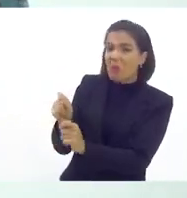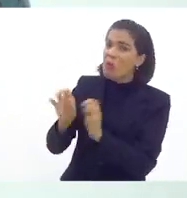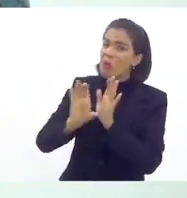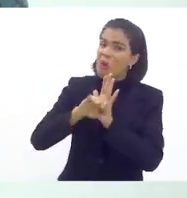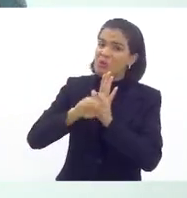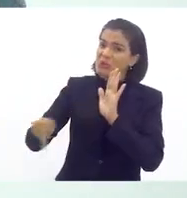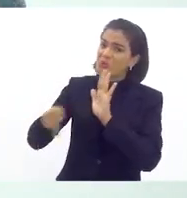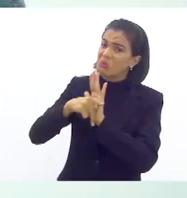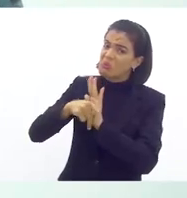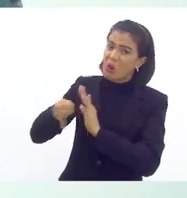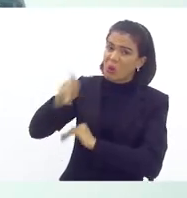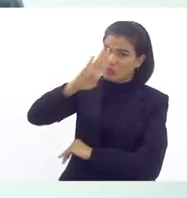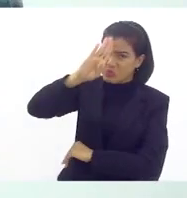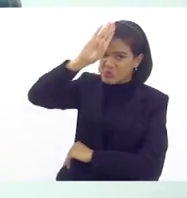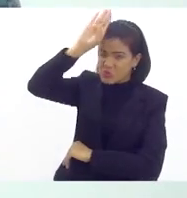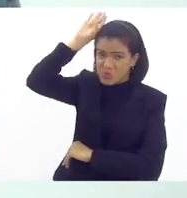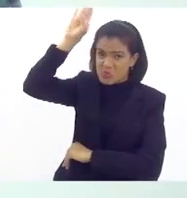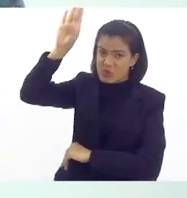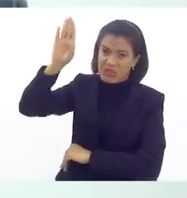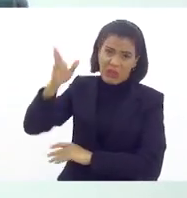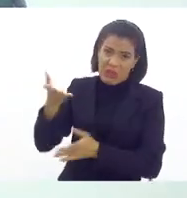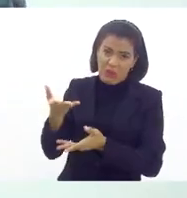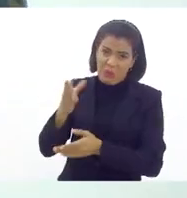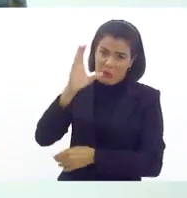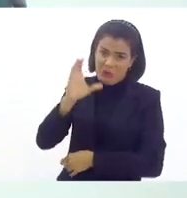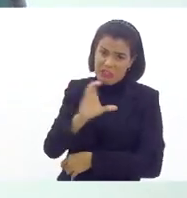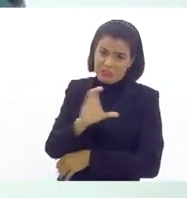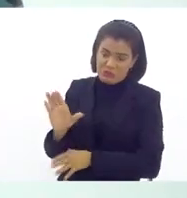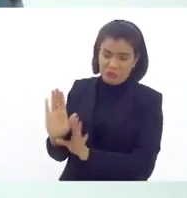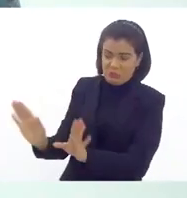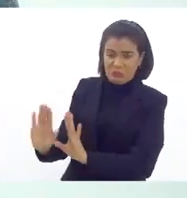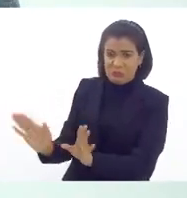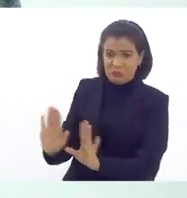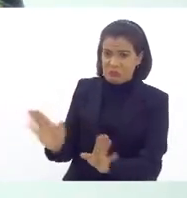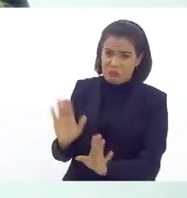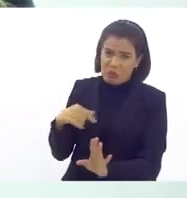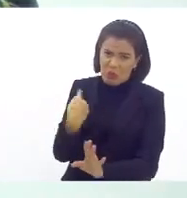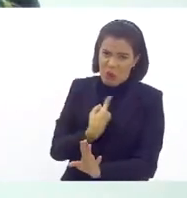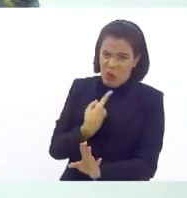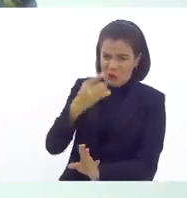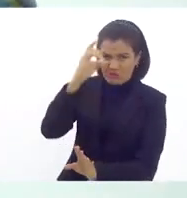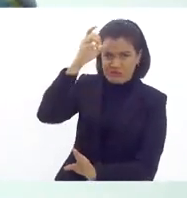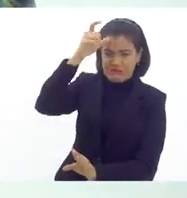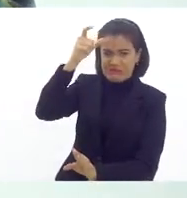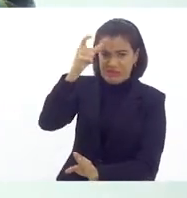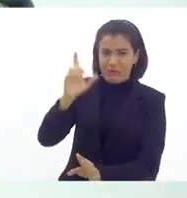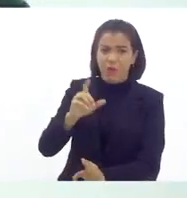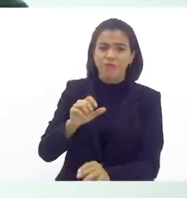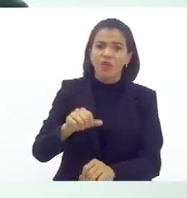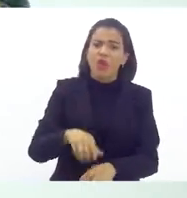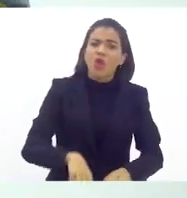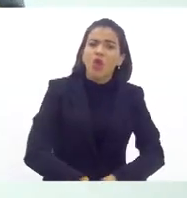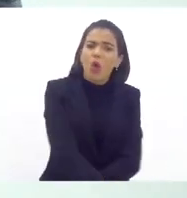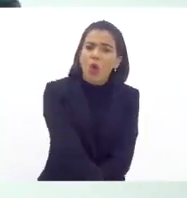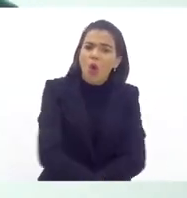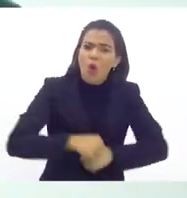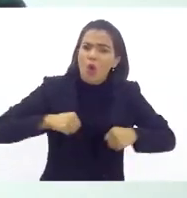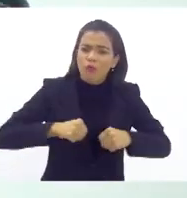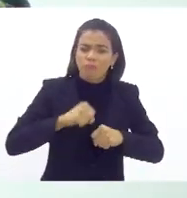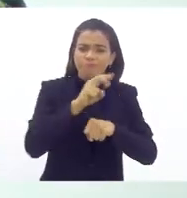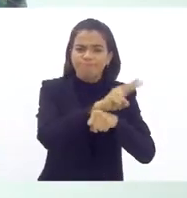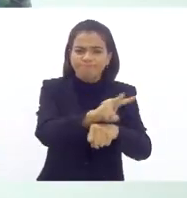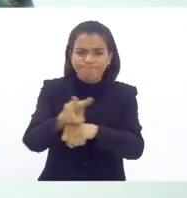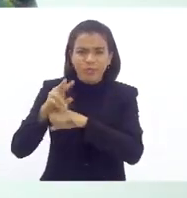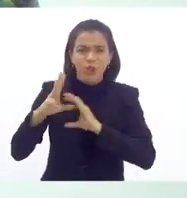-cristão e a nossa filosofia não existe demônio e não podemos ser demonizados. Que Ogum abençoe e proteja todas e todos.